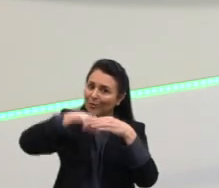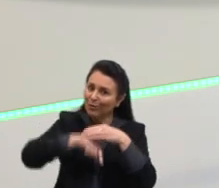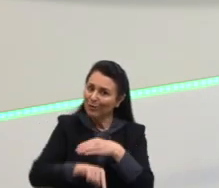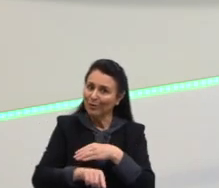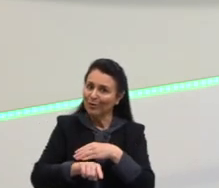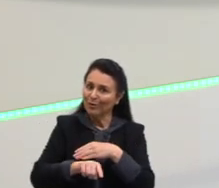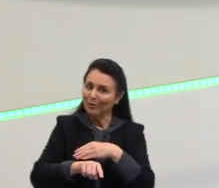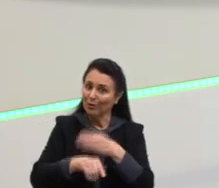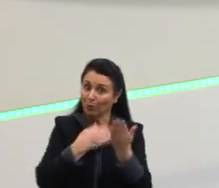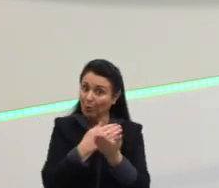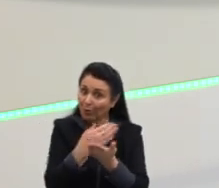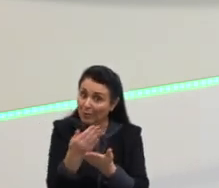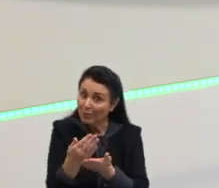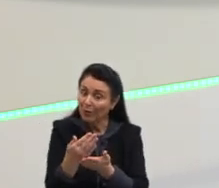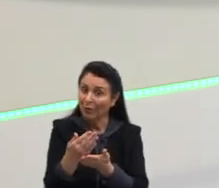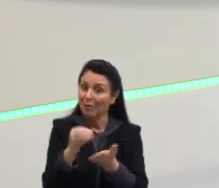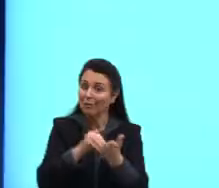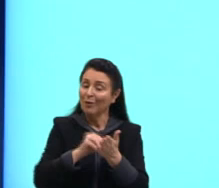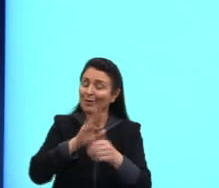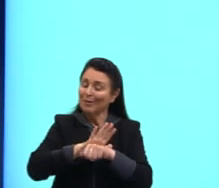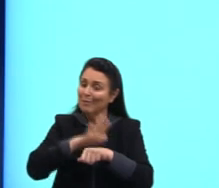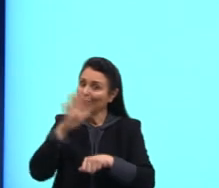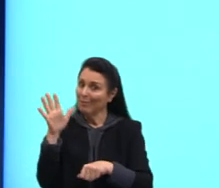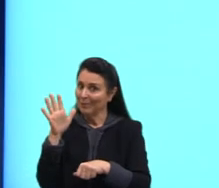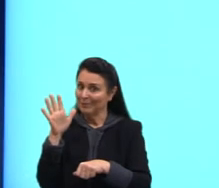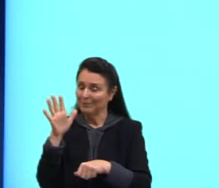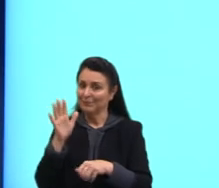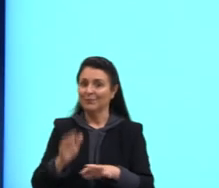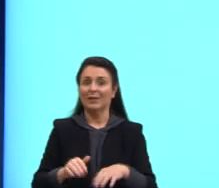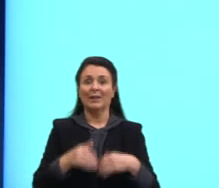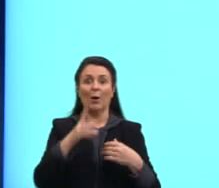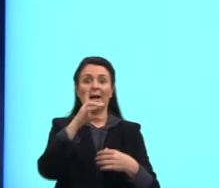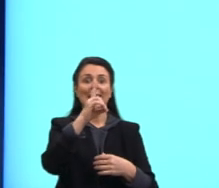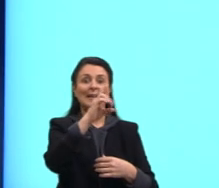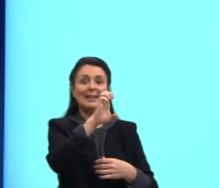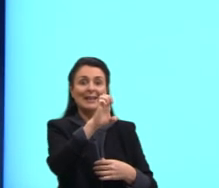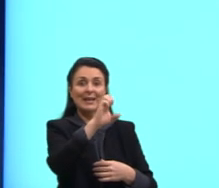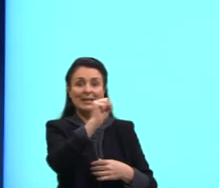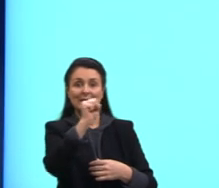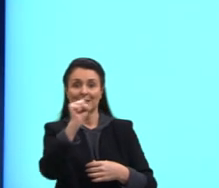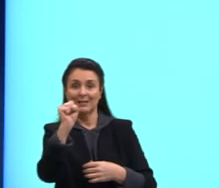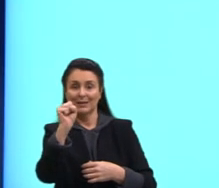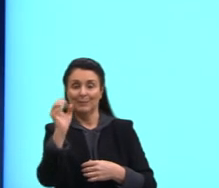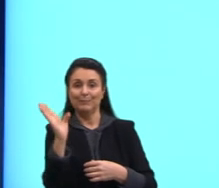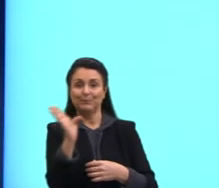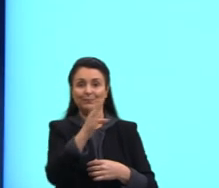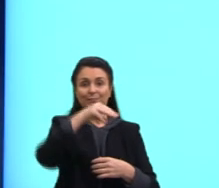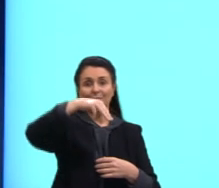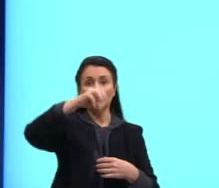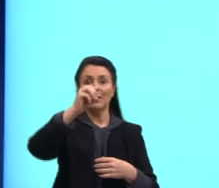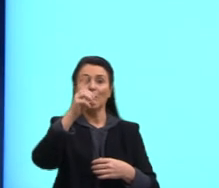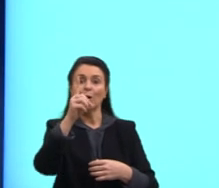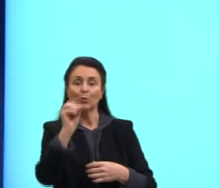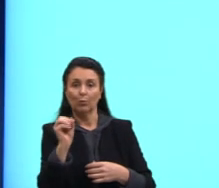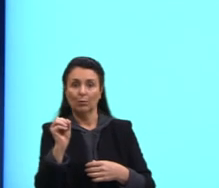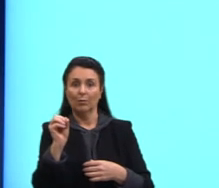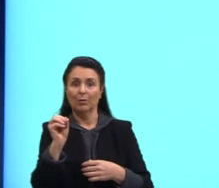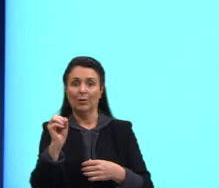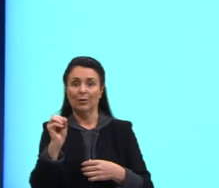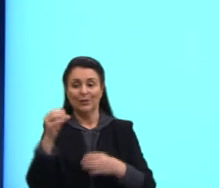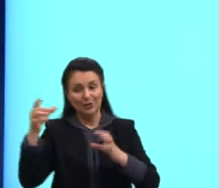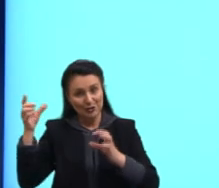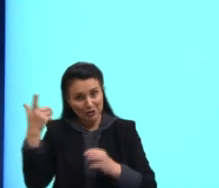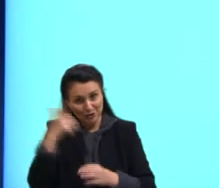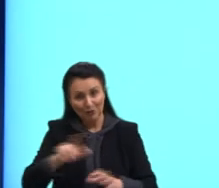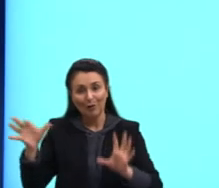suficiente desse modo mais um conector que conecta o que está sendo dito